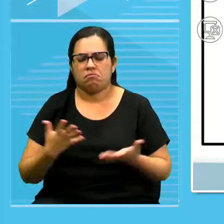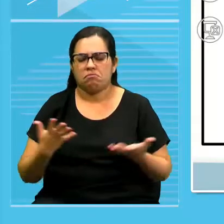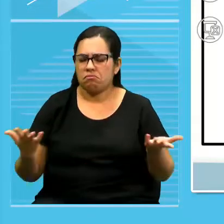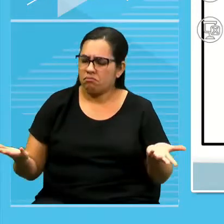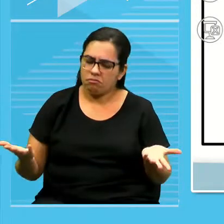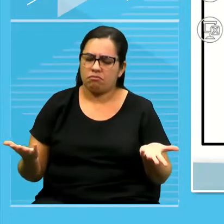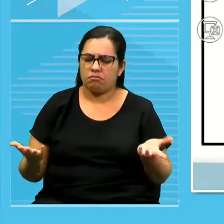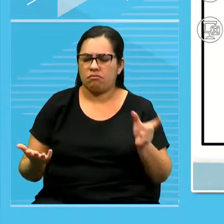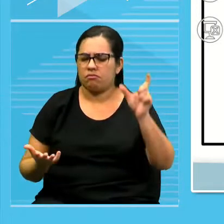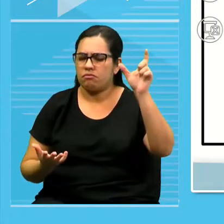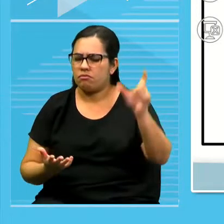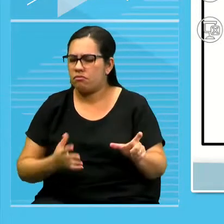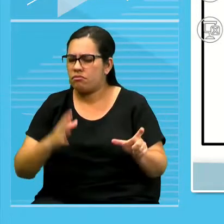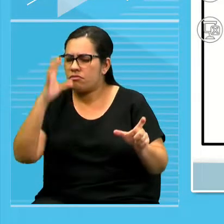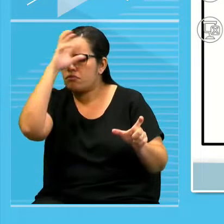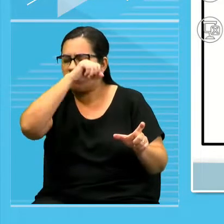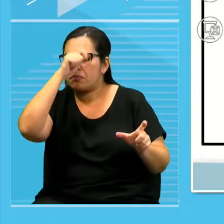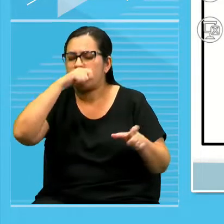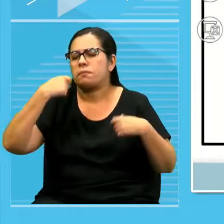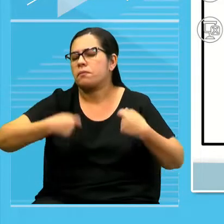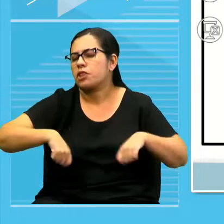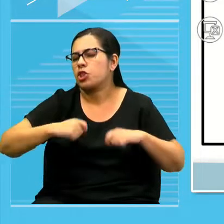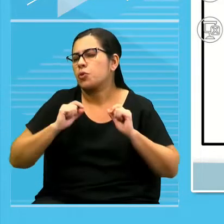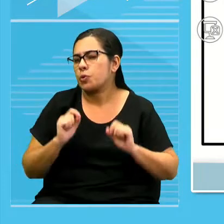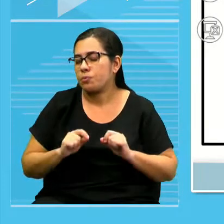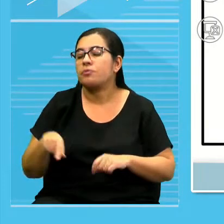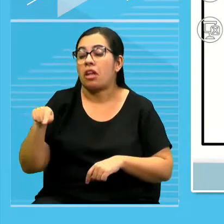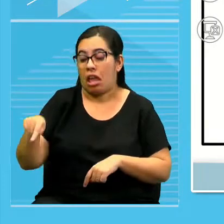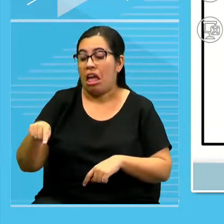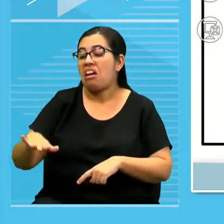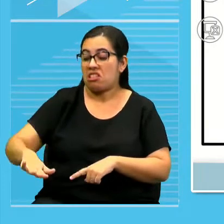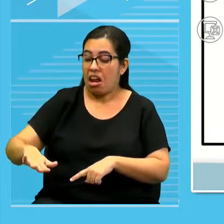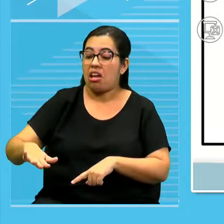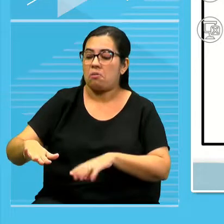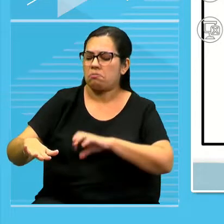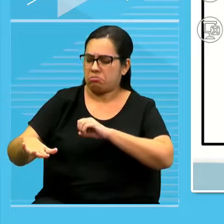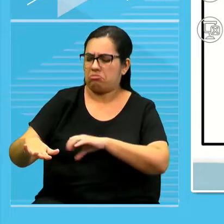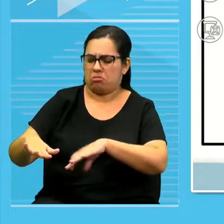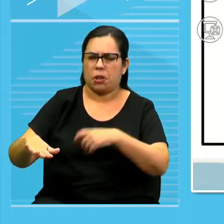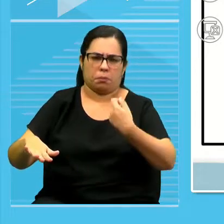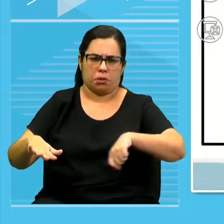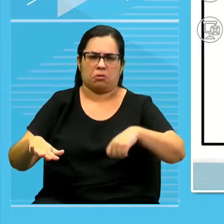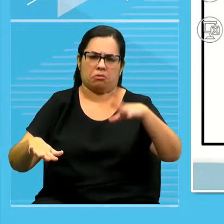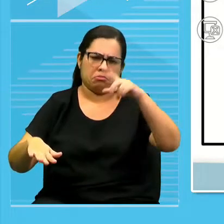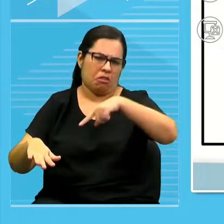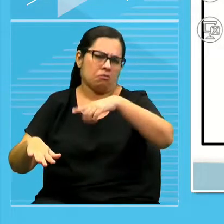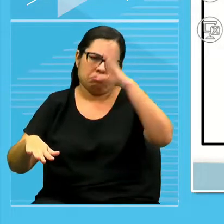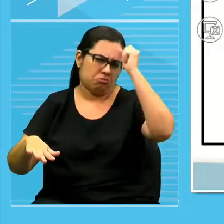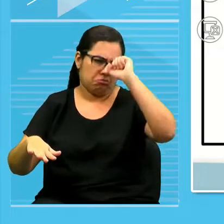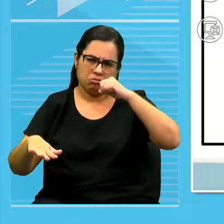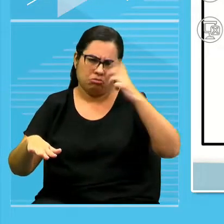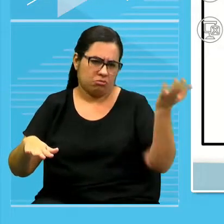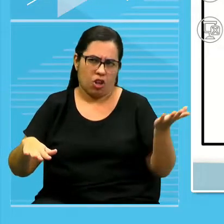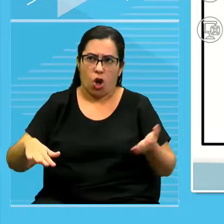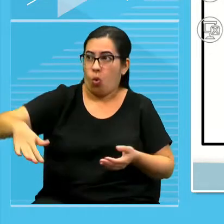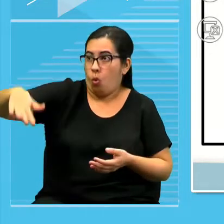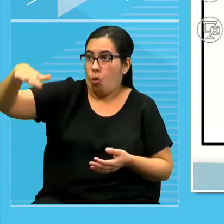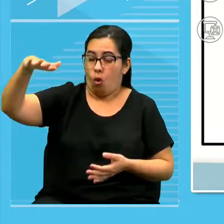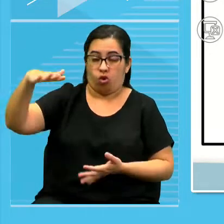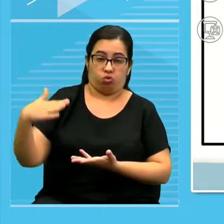é a criança e o adolescente que são pessoas que ainda estão na sua formação física